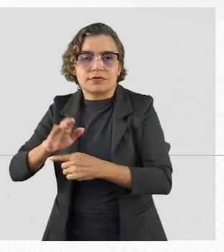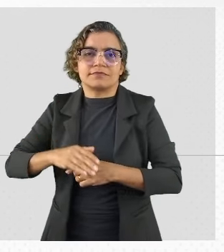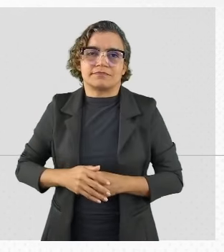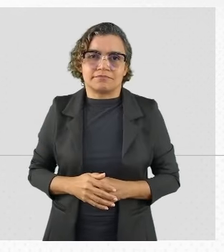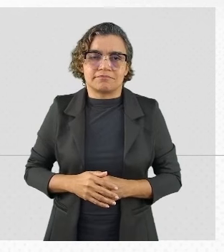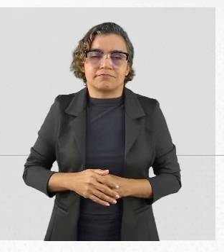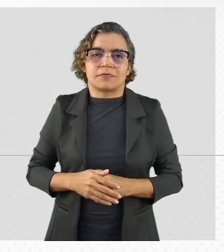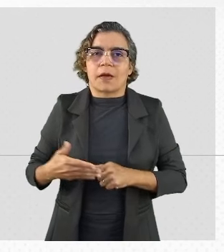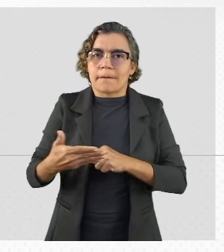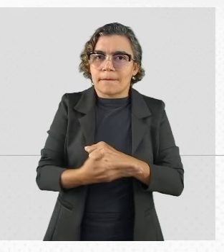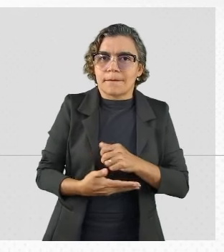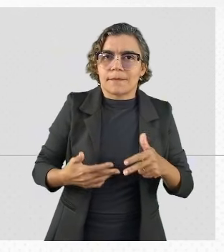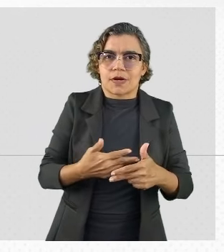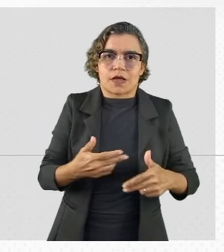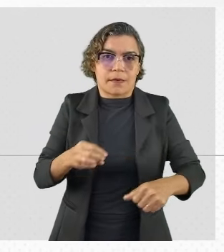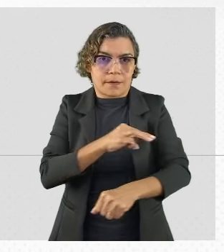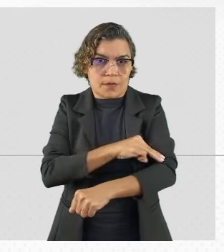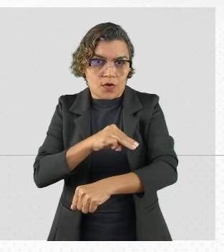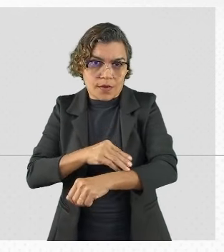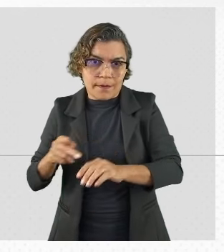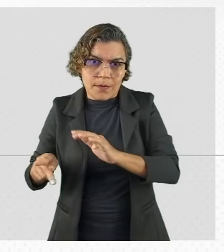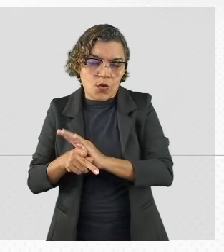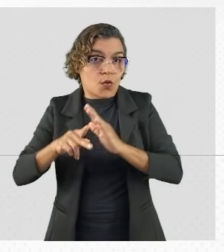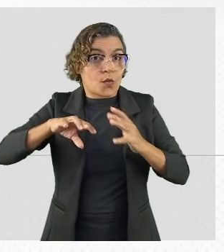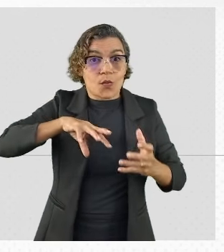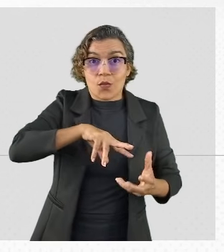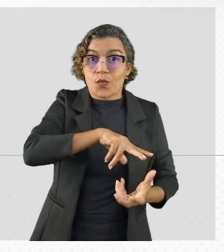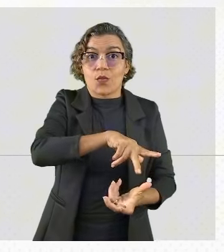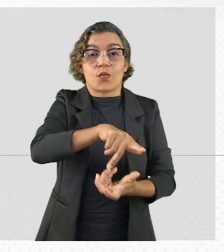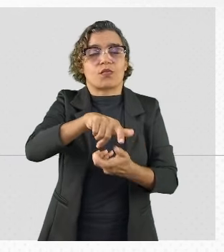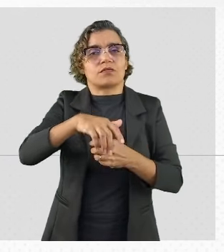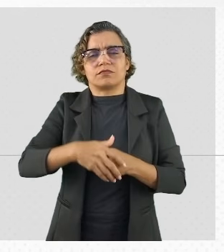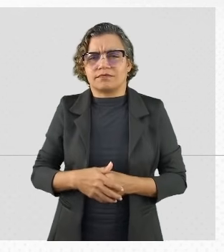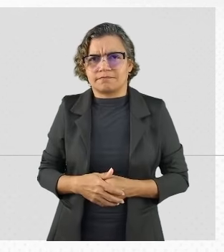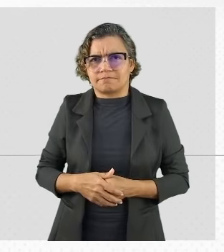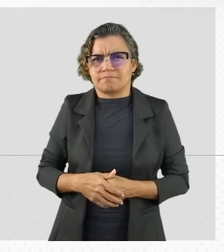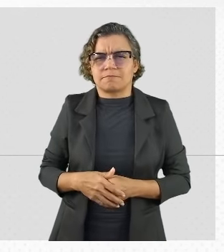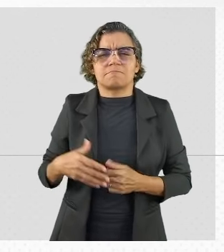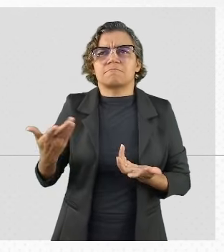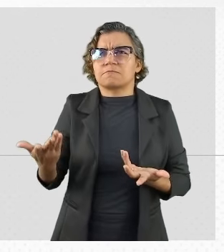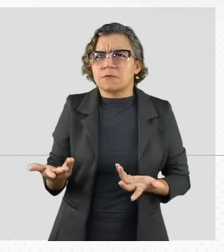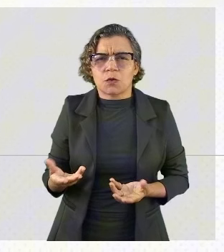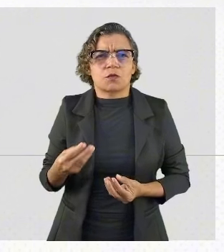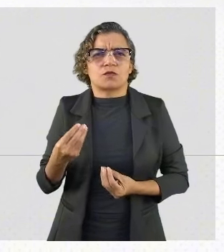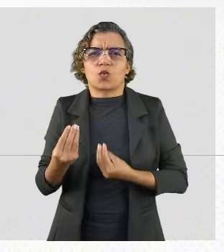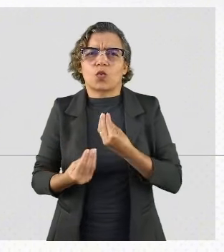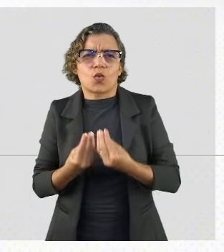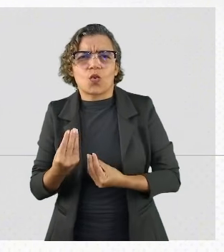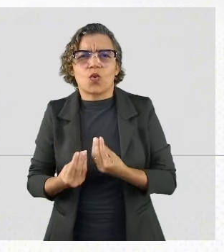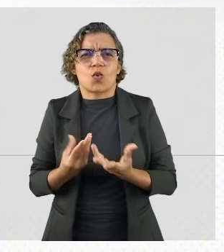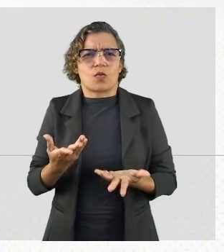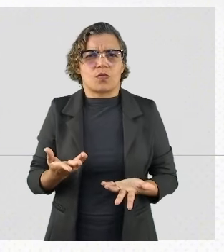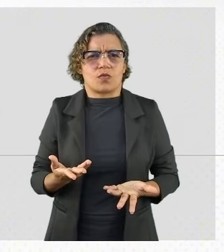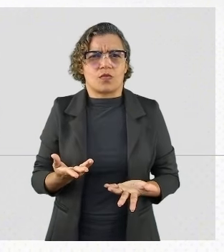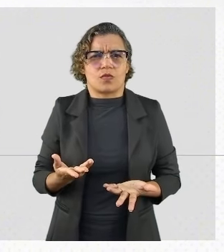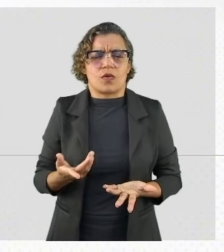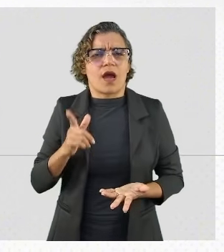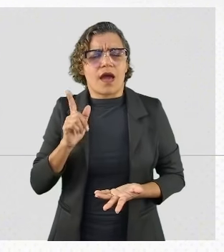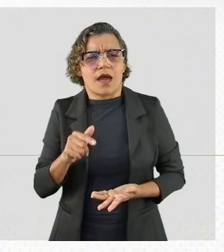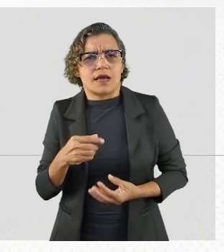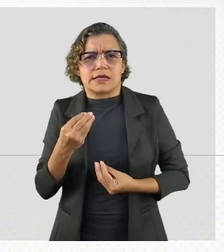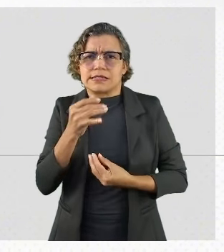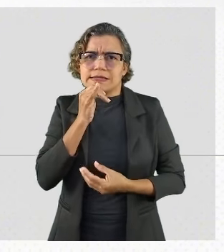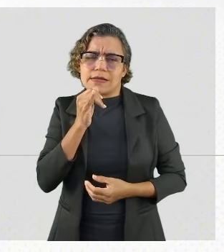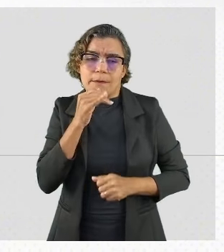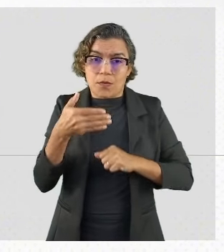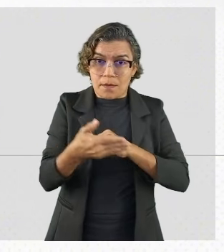os princípios morais universais. Como assim, princípios morais universais? Ele está dizendo basicamente o seguinte,